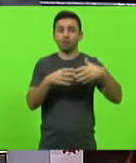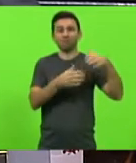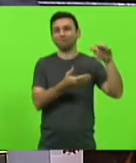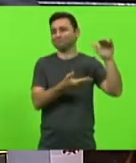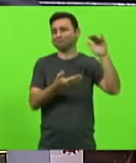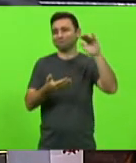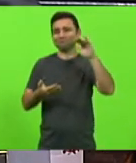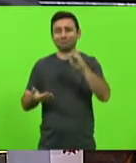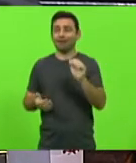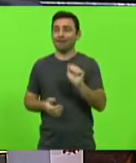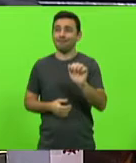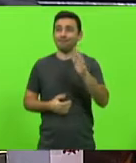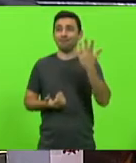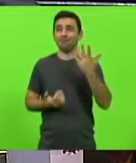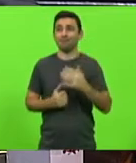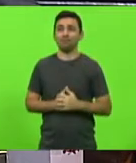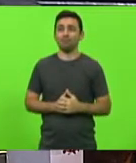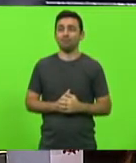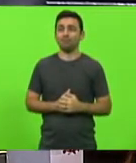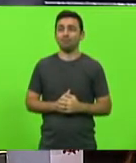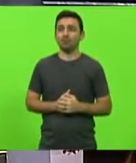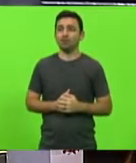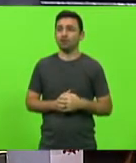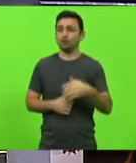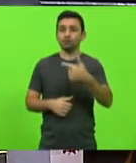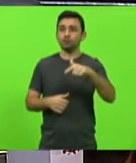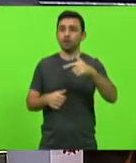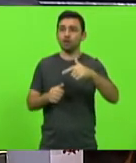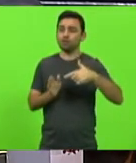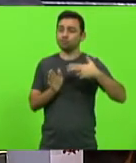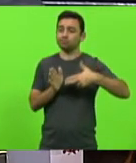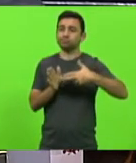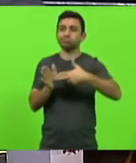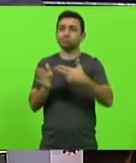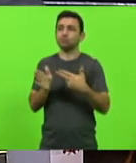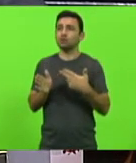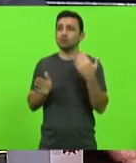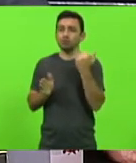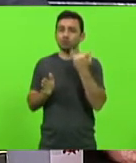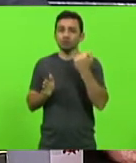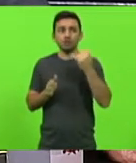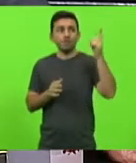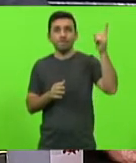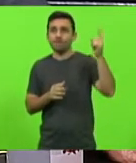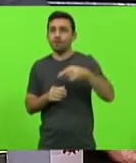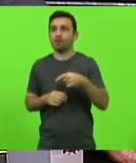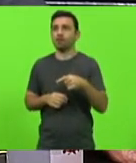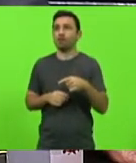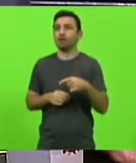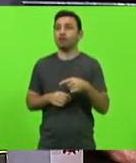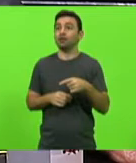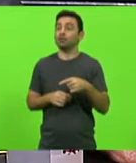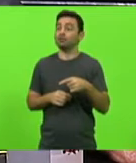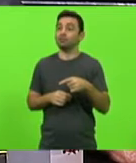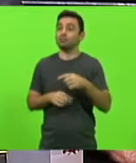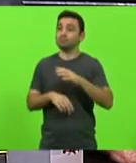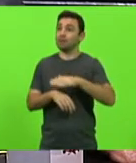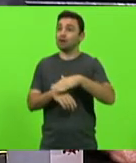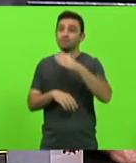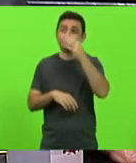e não temos uma linha ferroviária para vir desses estados trazer esses produtos por um custo